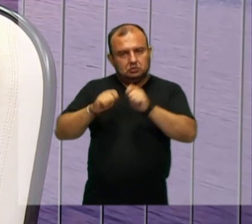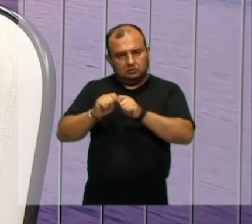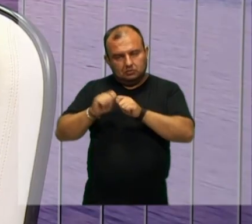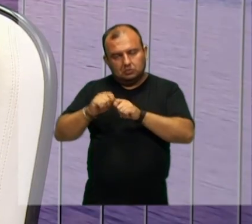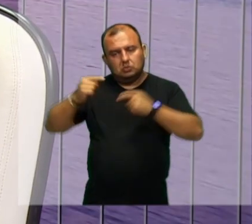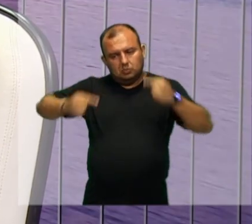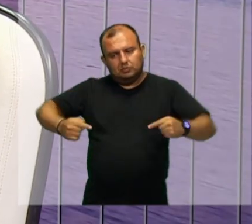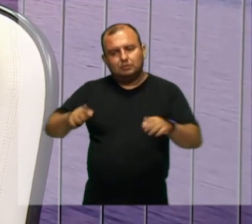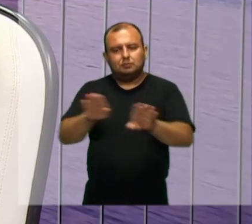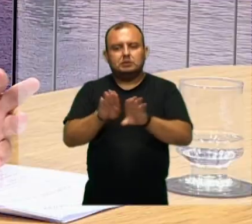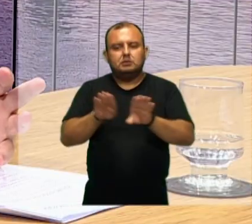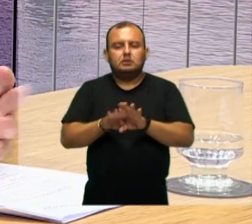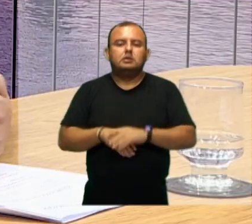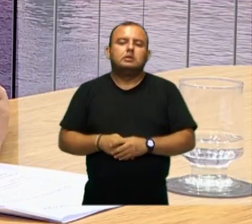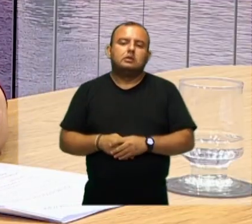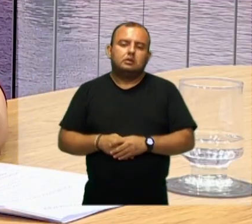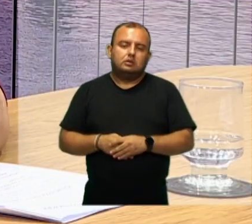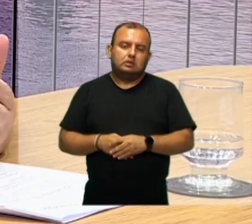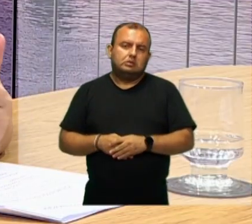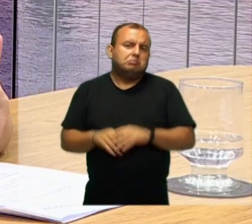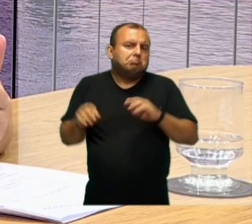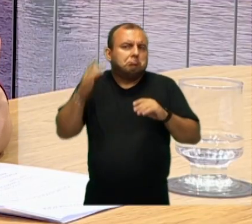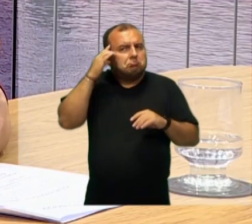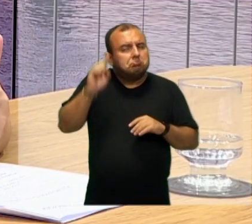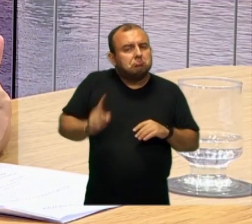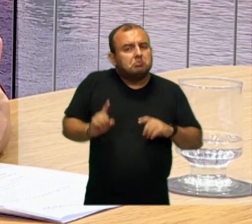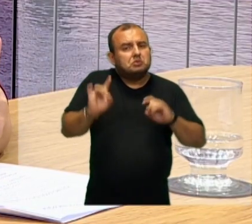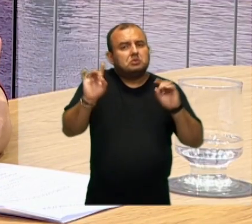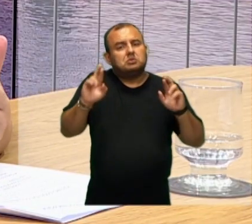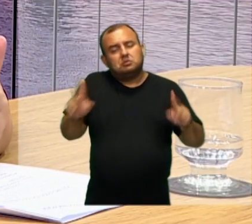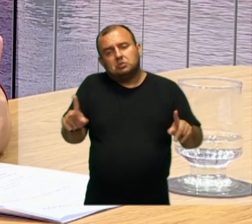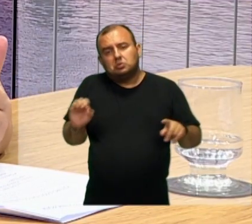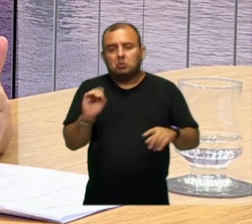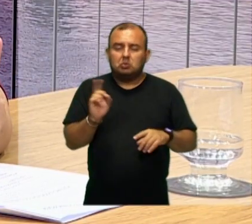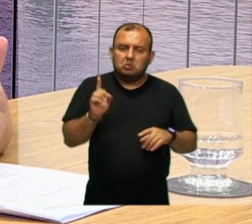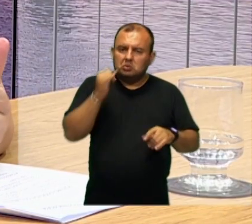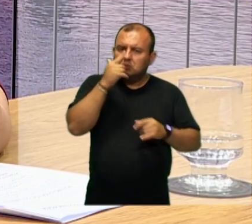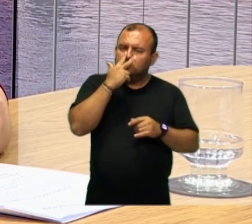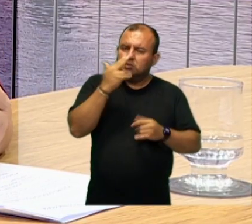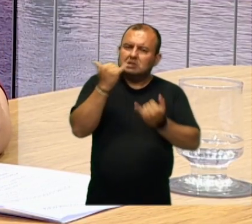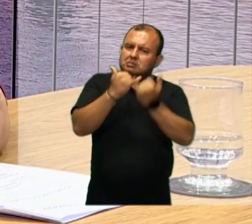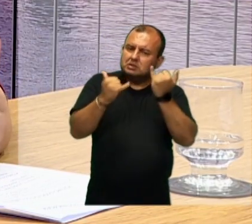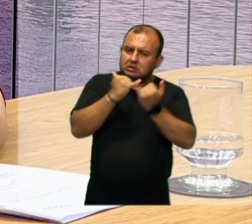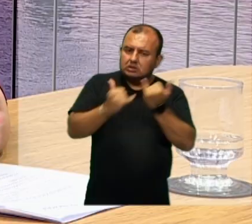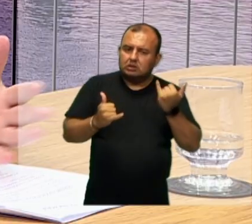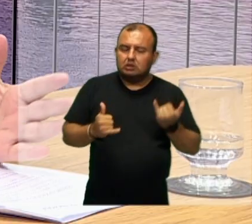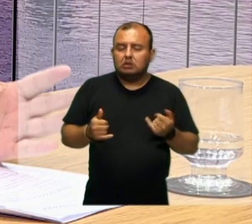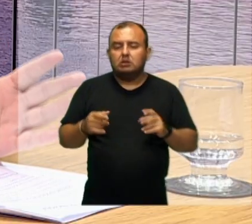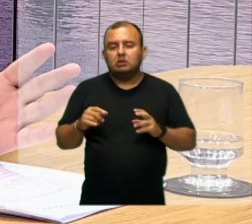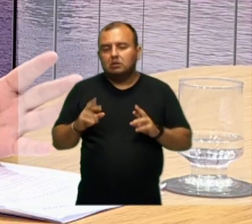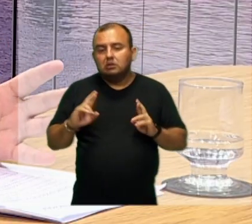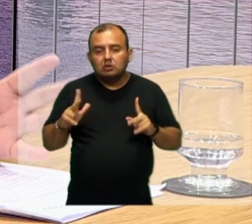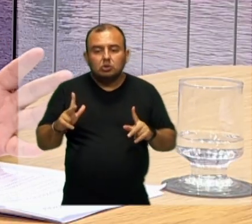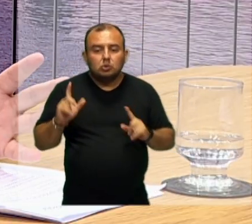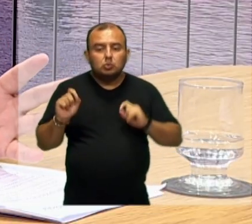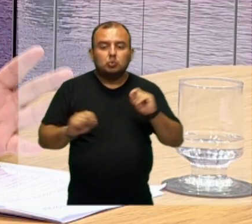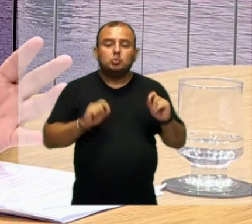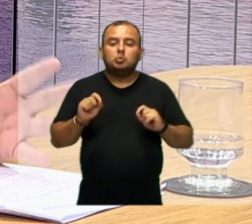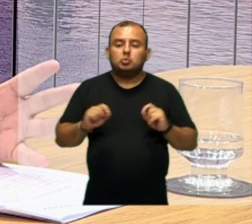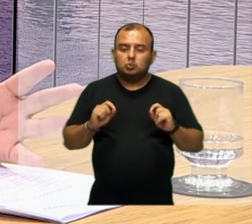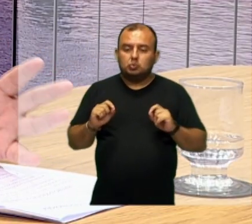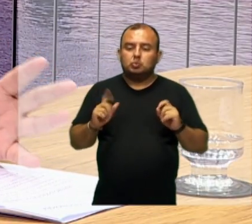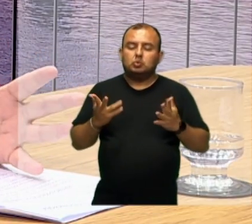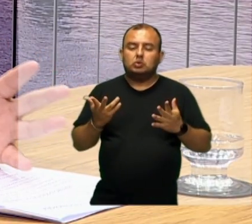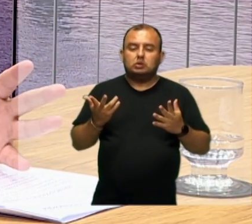competição. Nesse caso, ele não sei se é diferente ou se é semelhante, mas eu acho que deve ser um pouquinho diferente da questão,